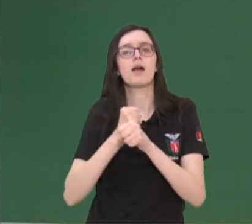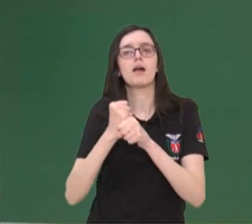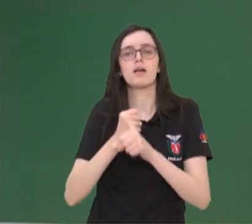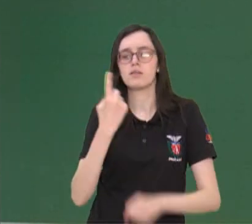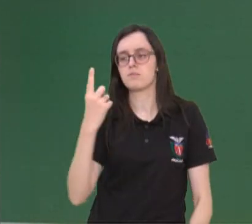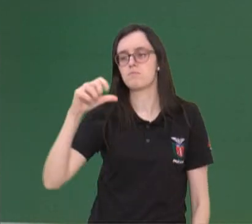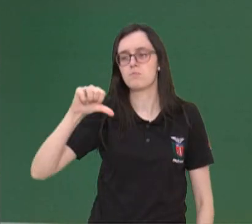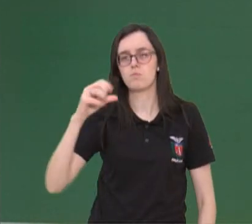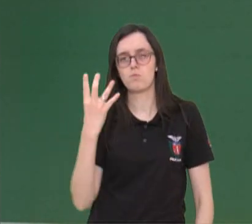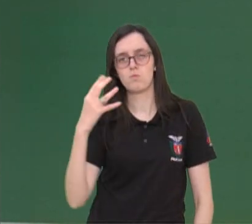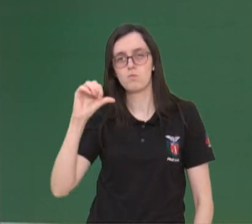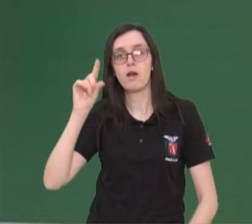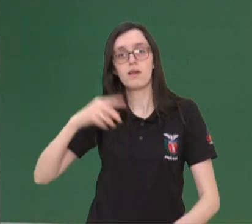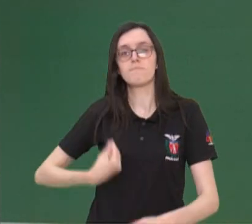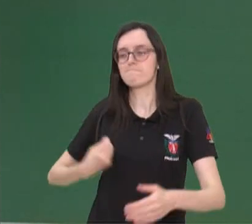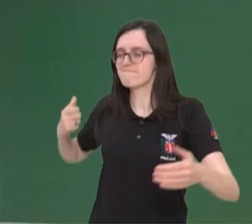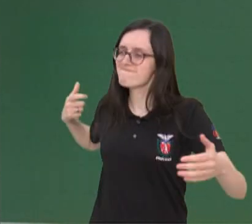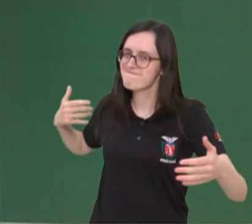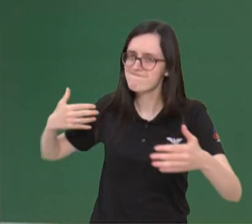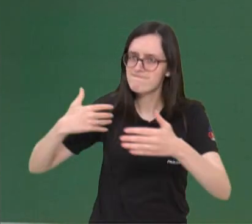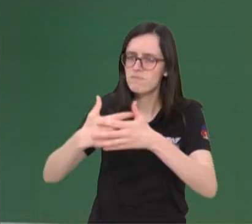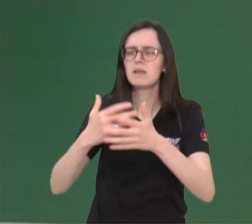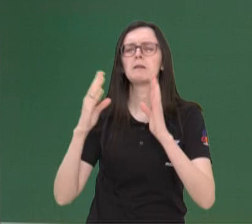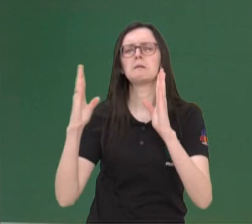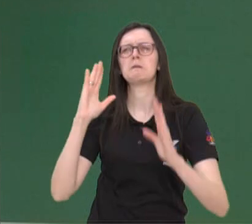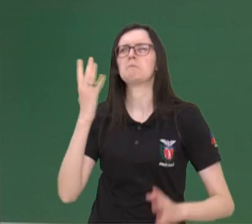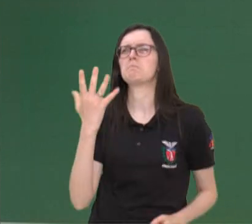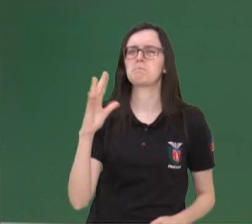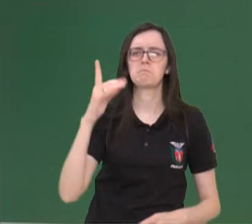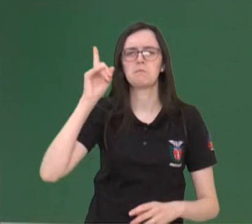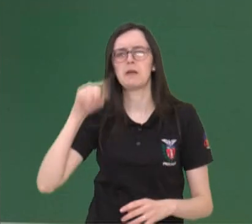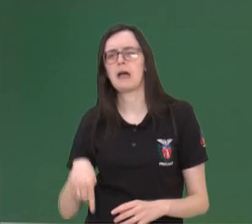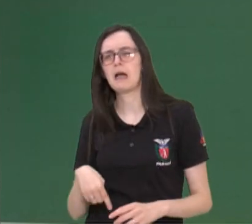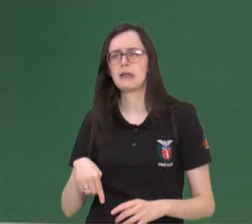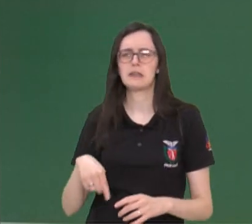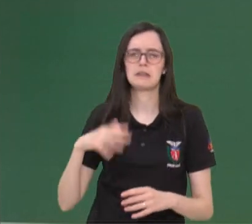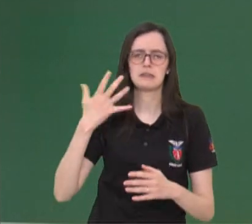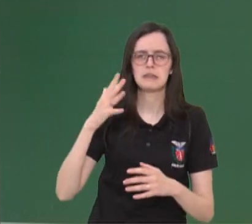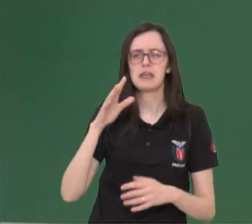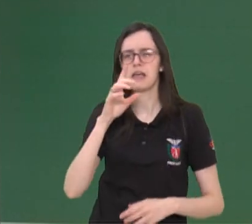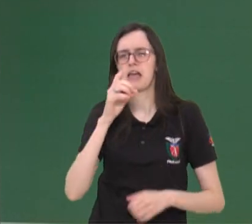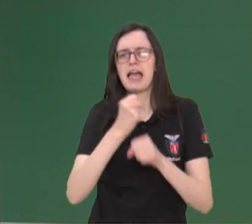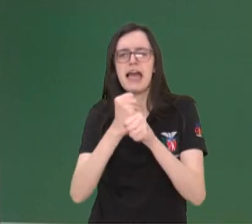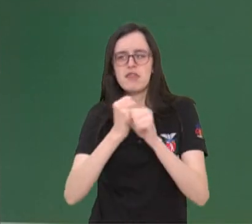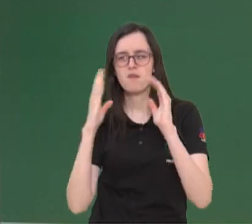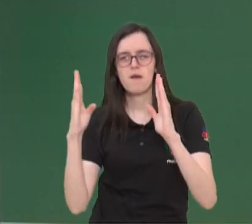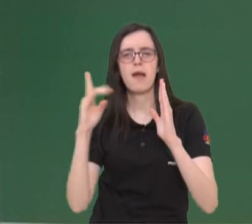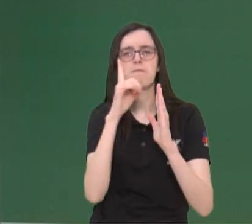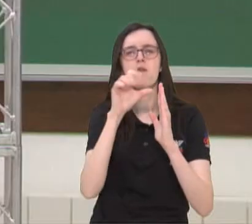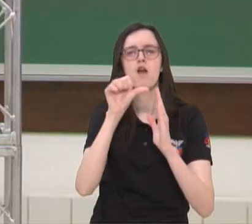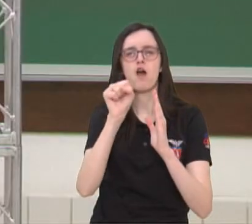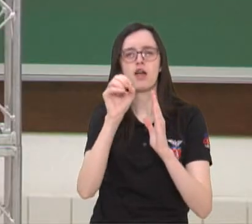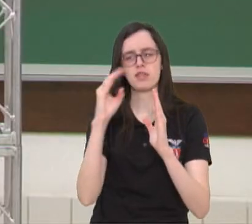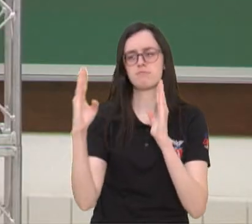e se estende até meados, aí, a primeira metade da década de 80.